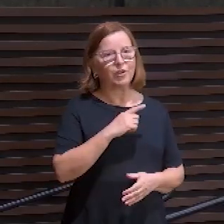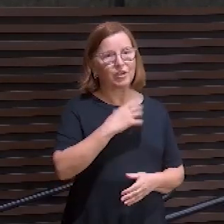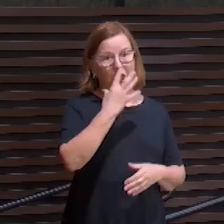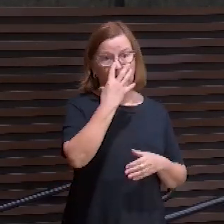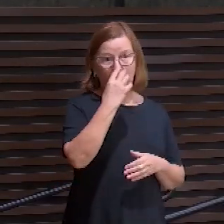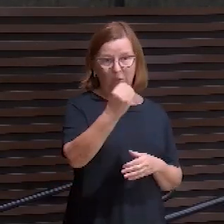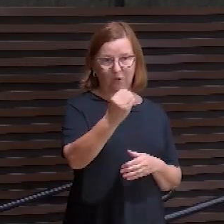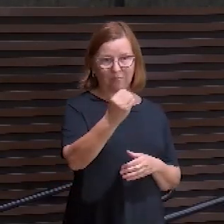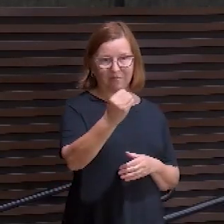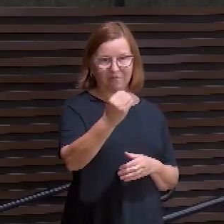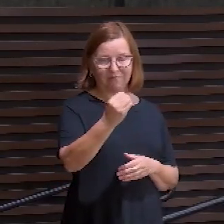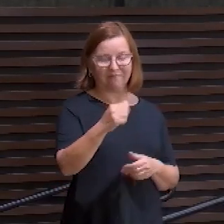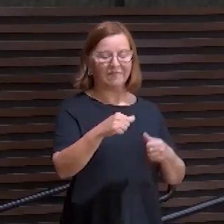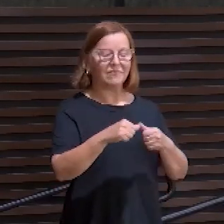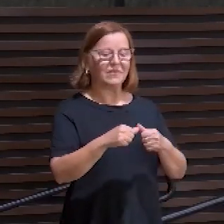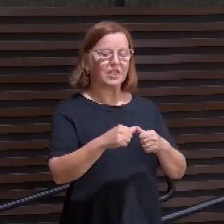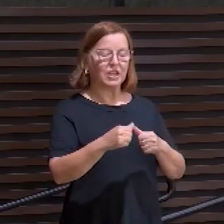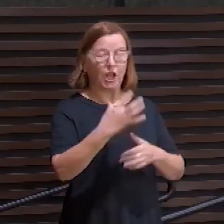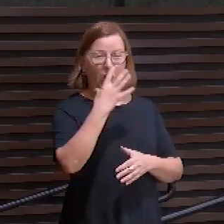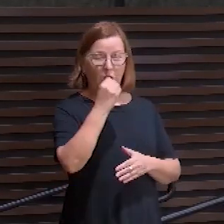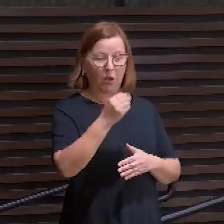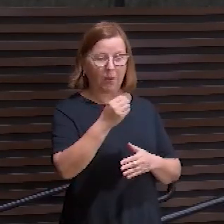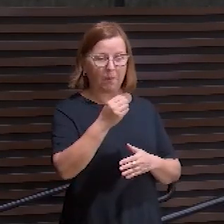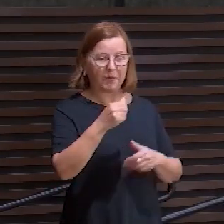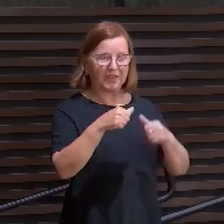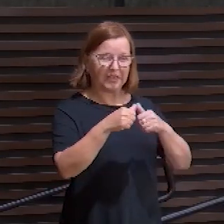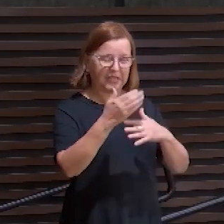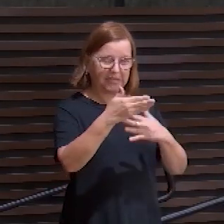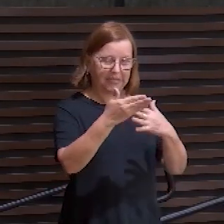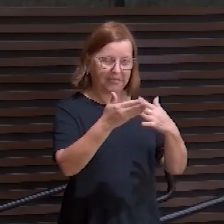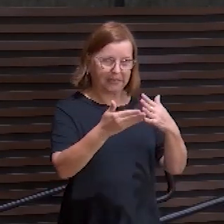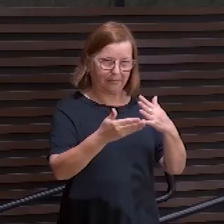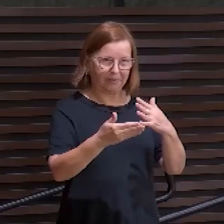E que esses lobos estavam no meio da liderança.